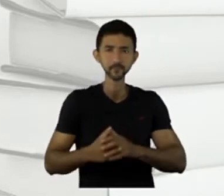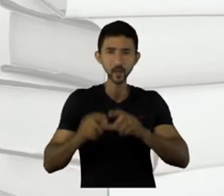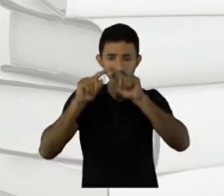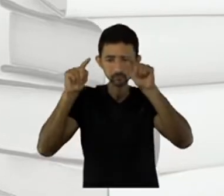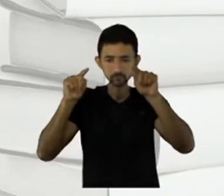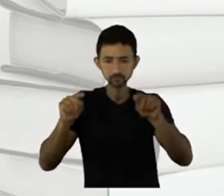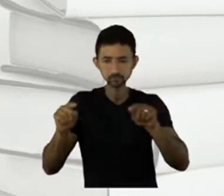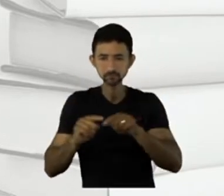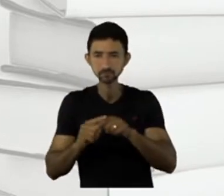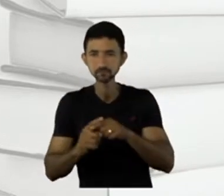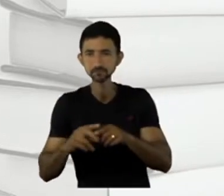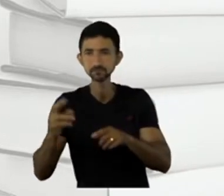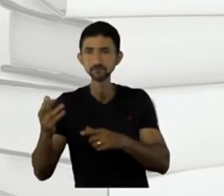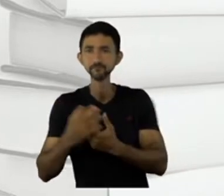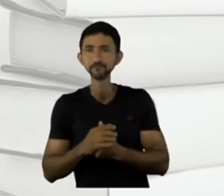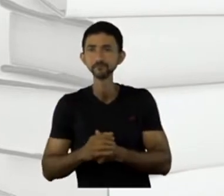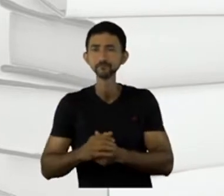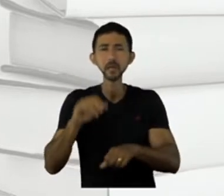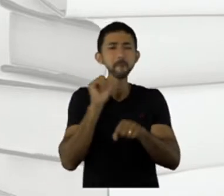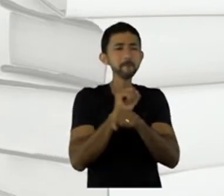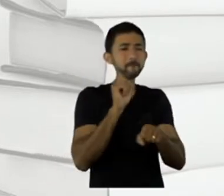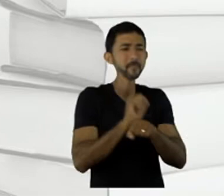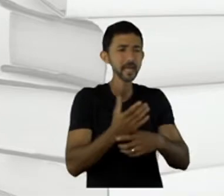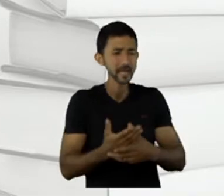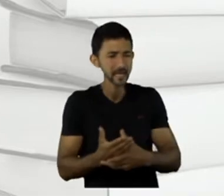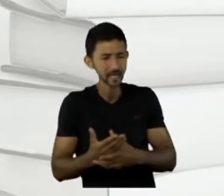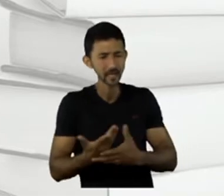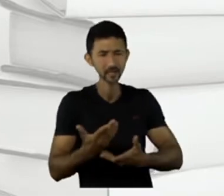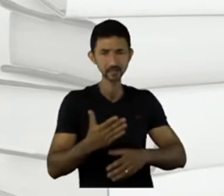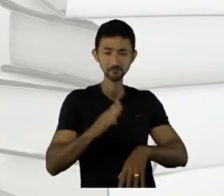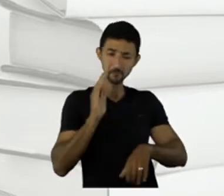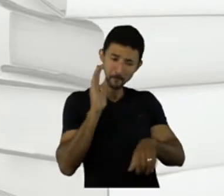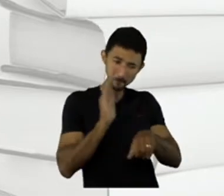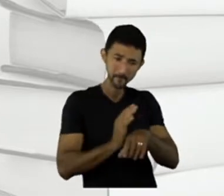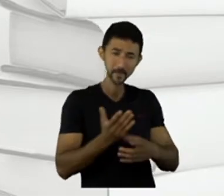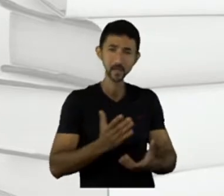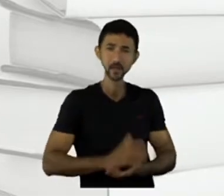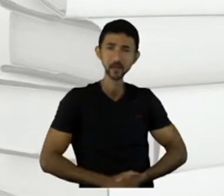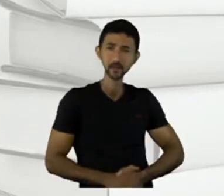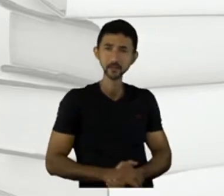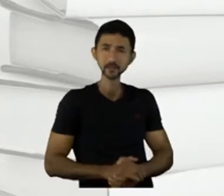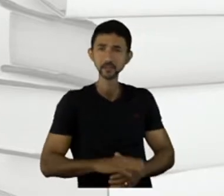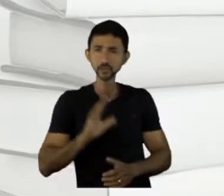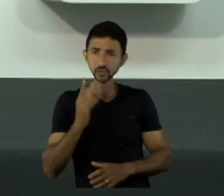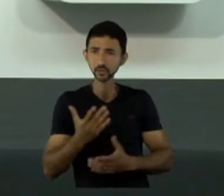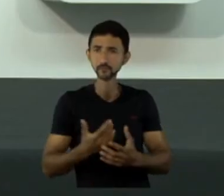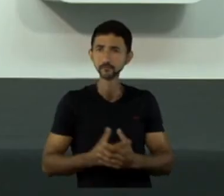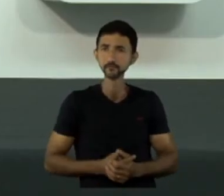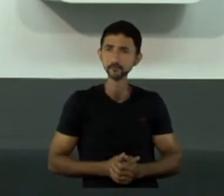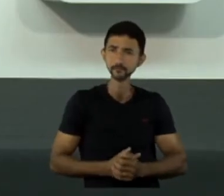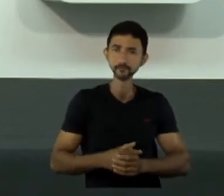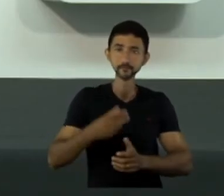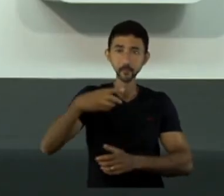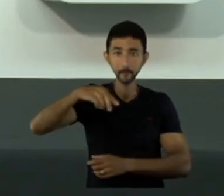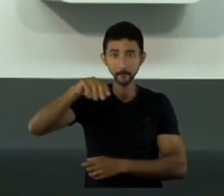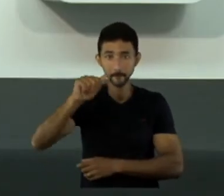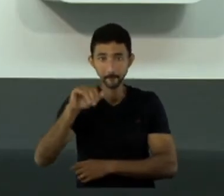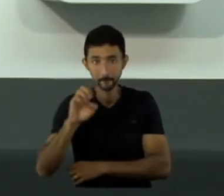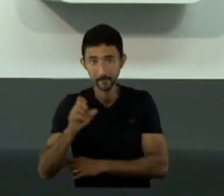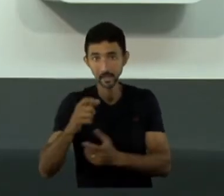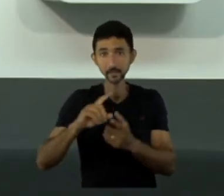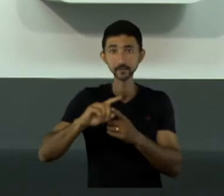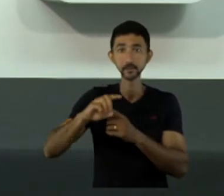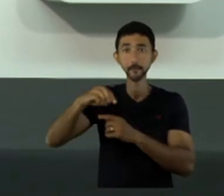balãozinho lá tá de grito. O que é que ela grita? Peraí, pequena. Então, aí nós temos 3 vocativos, né? O mãe, o